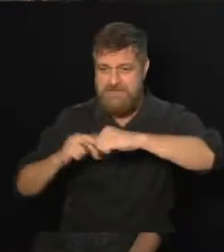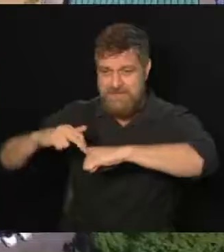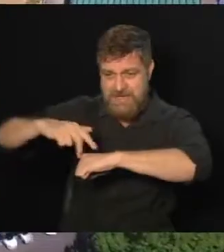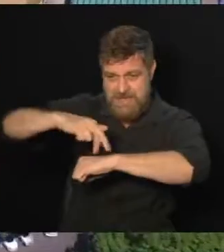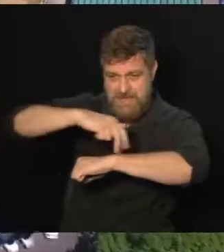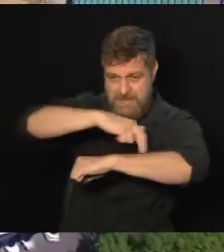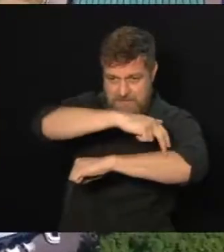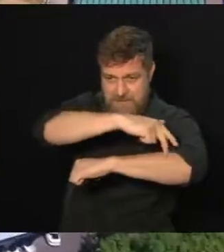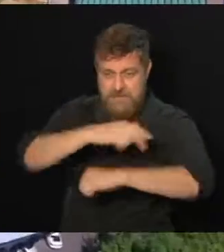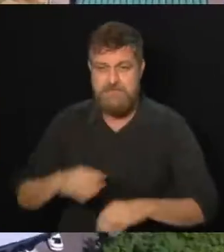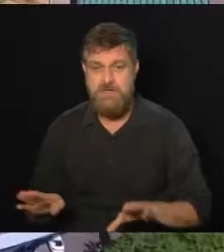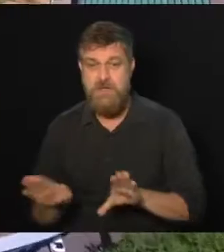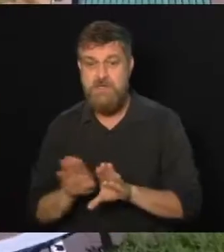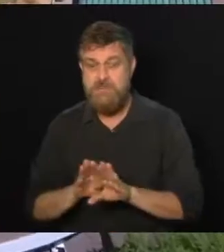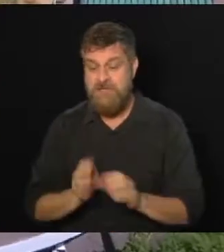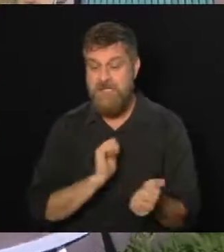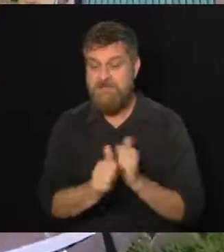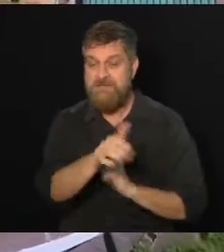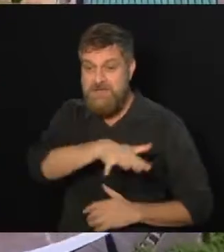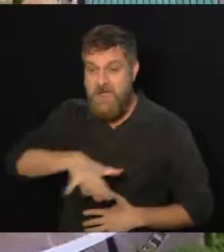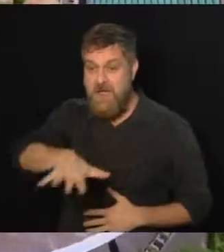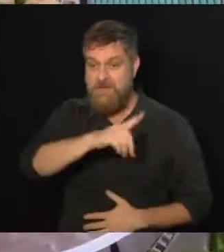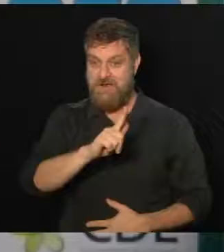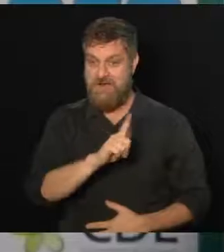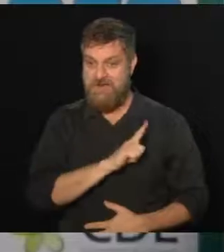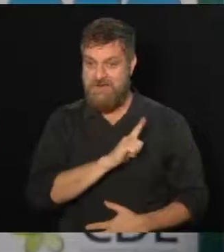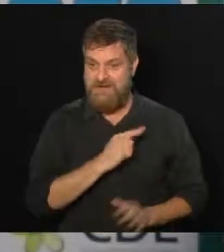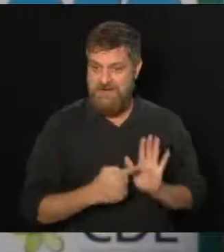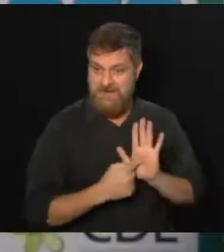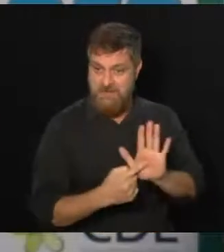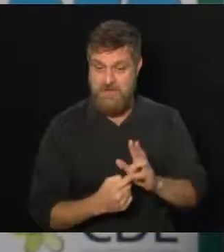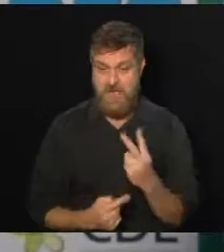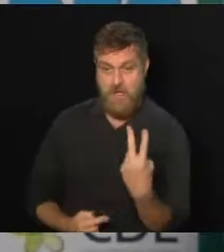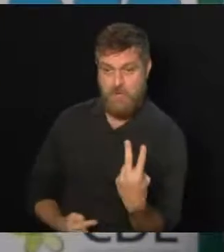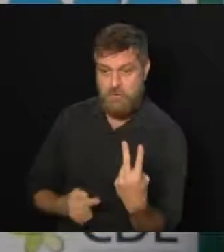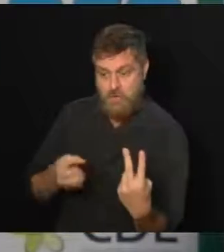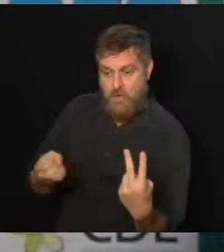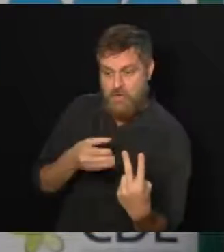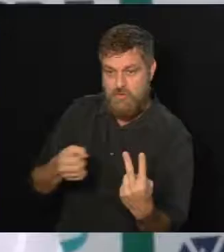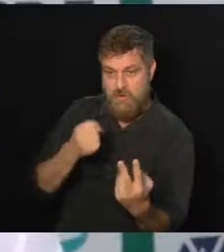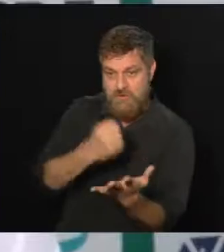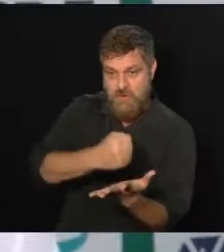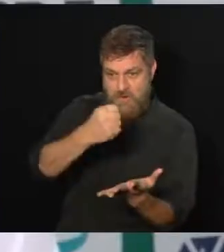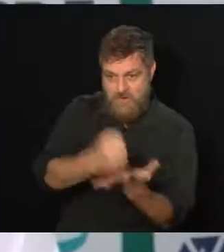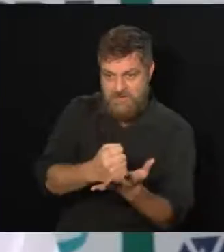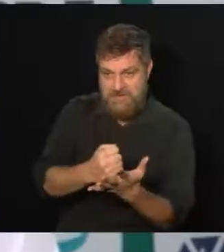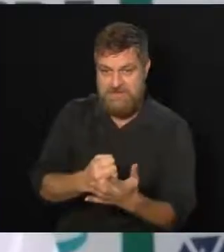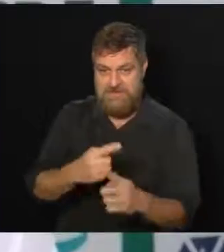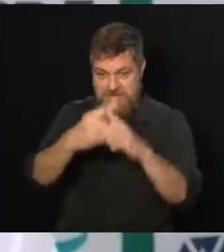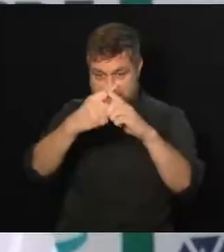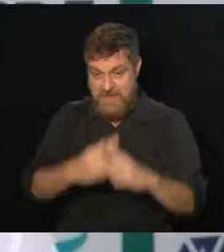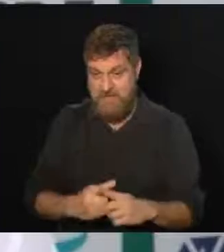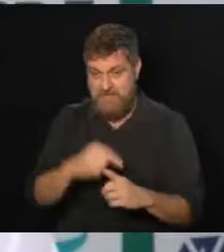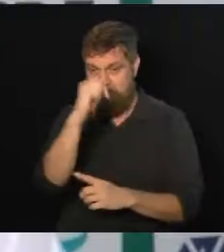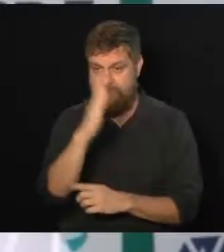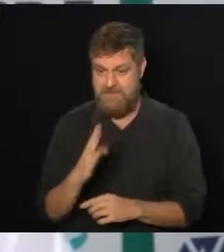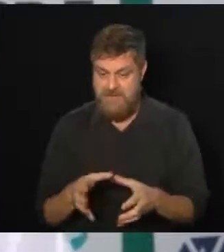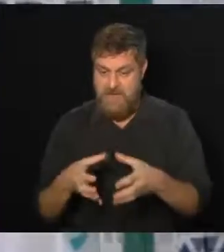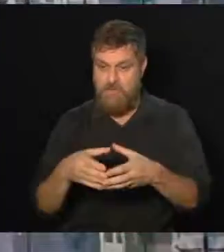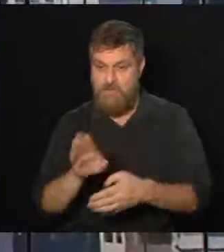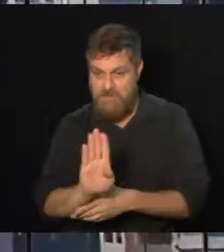pedestres. E no esporte, Guarani apresenta dois atletas para a sequência do Campeonato Brasileiro da